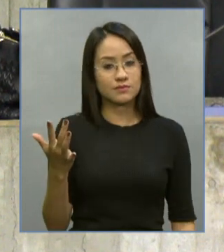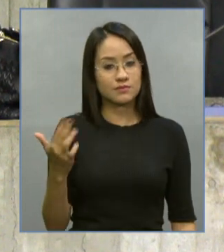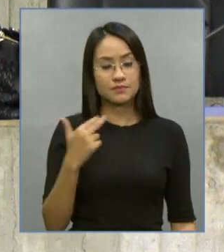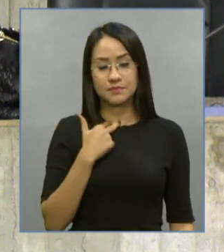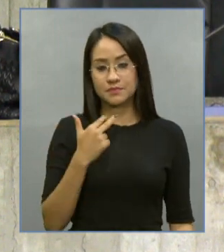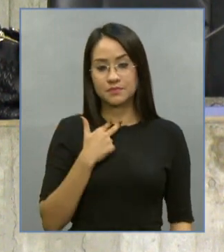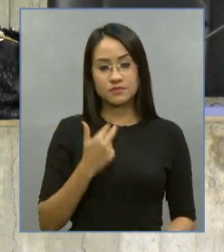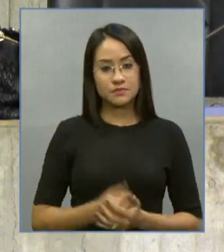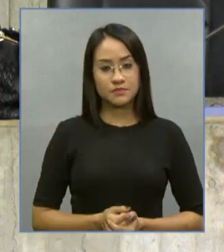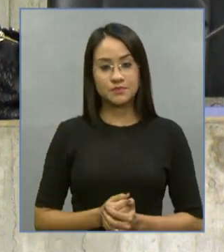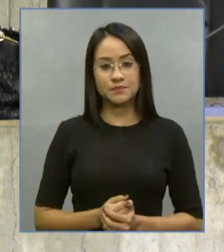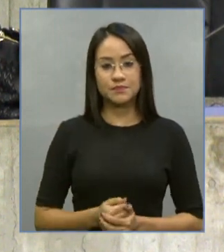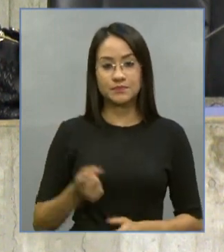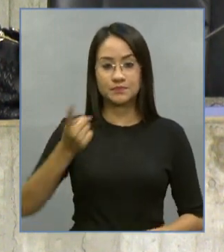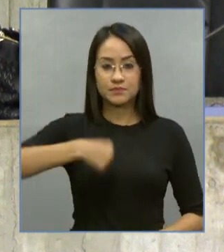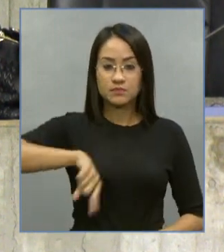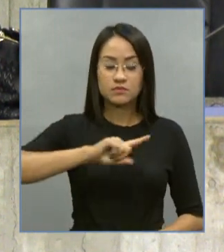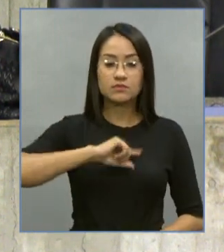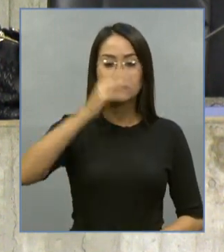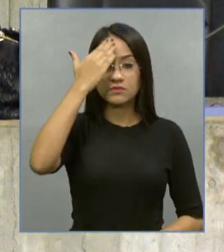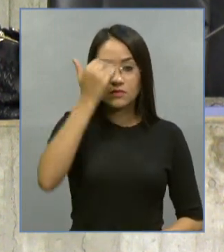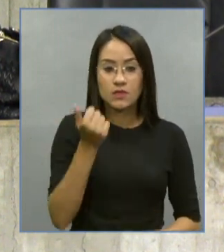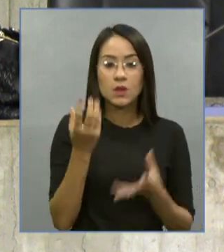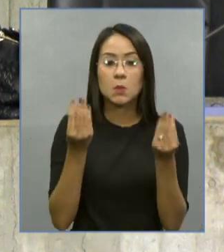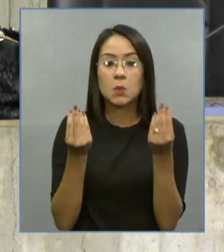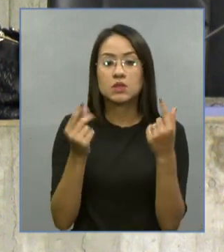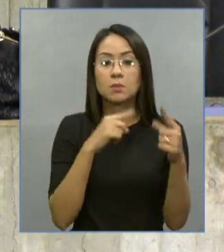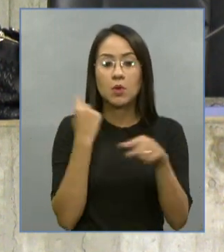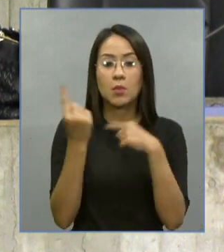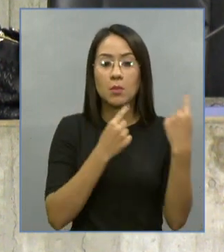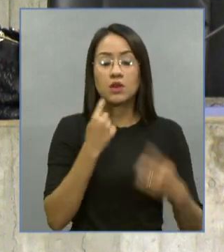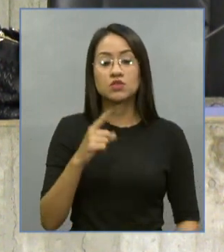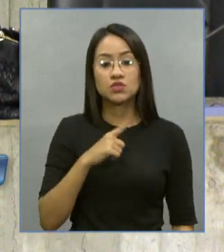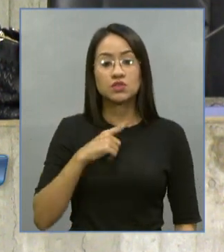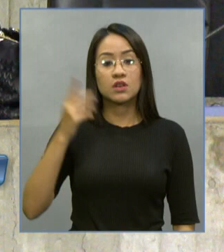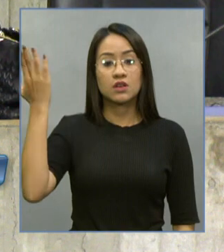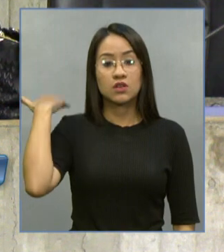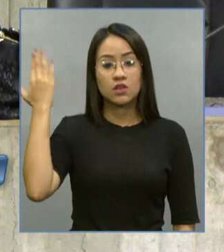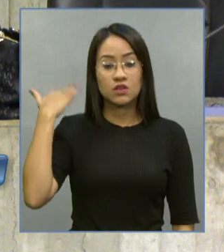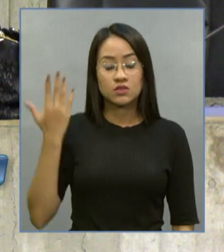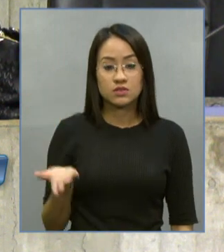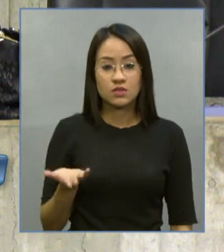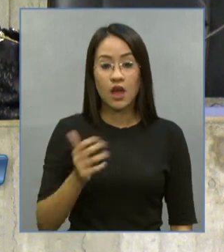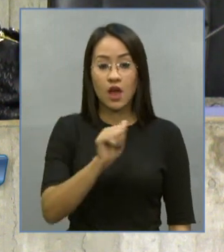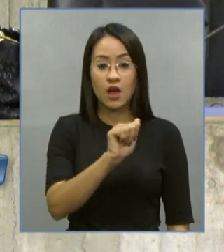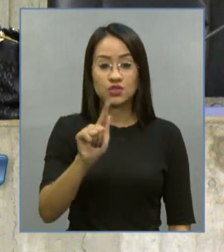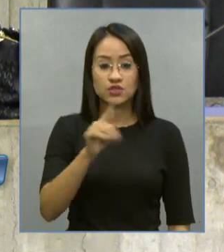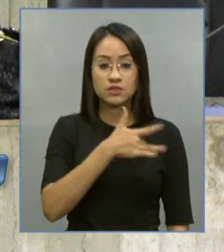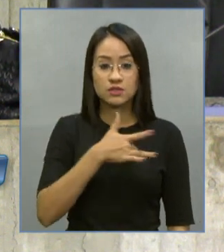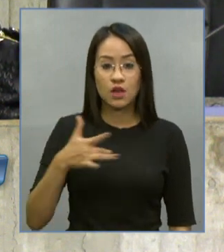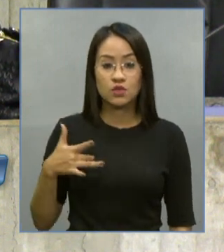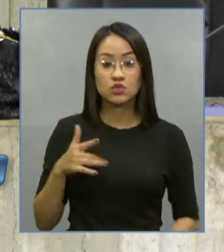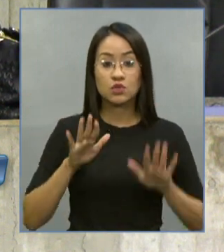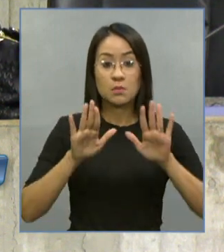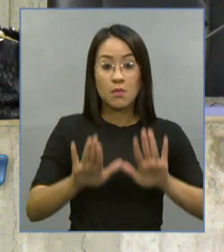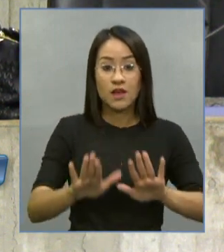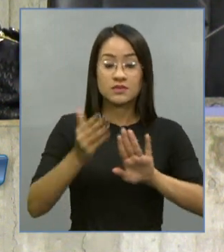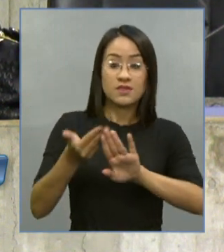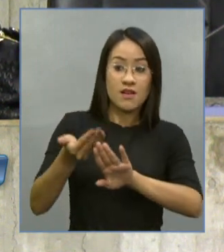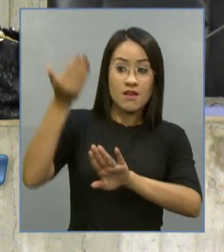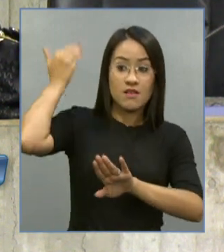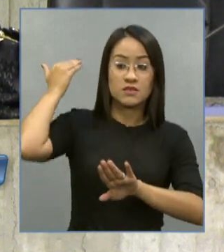graças a Deus, a grande mortalidade que existia antes, por exemplo, dos agentes de saúde. Mas hoje nós vamos